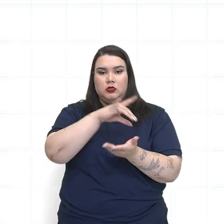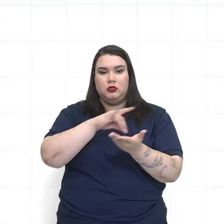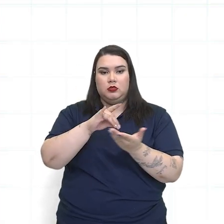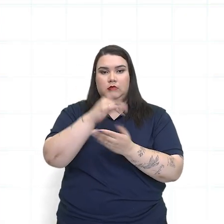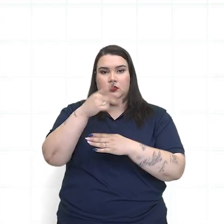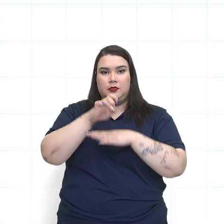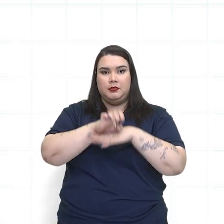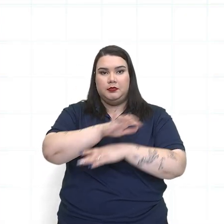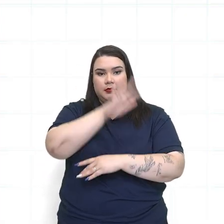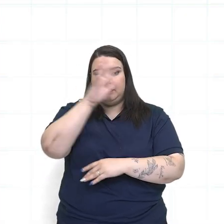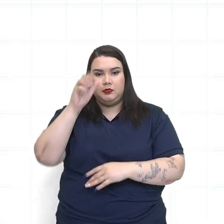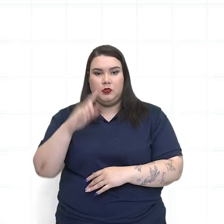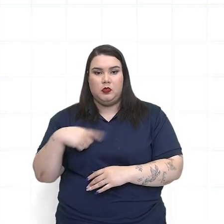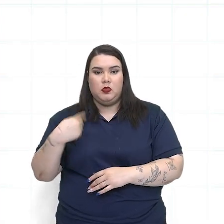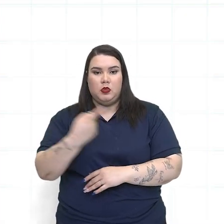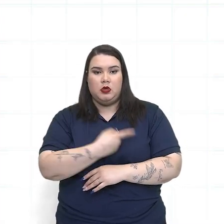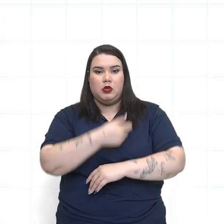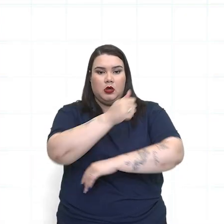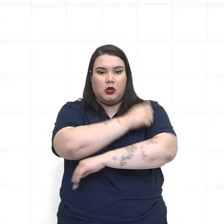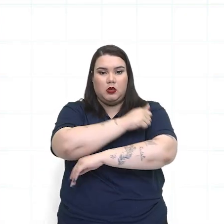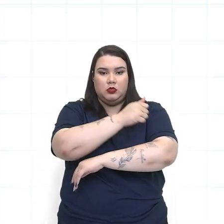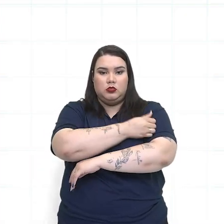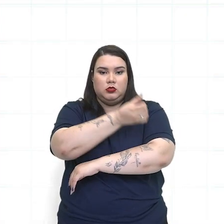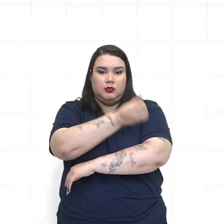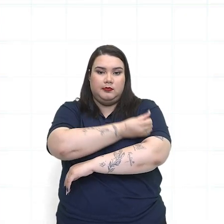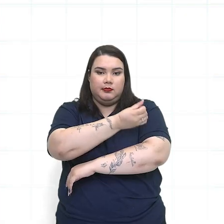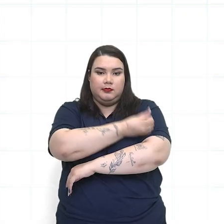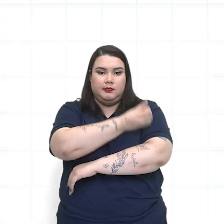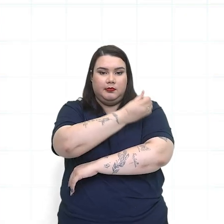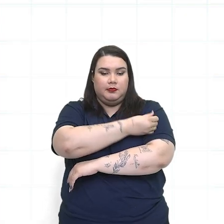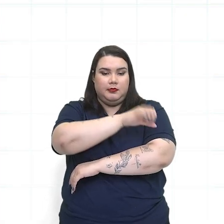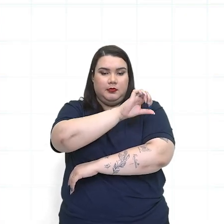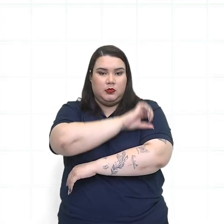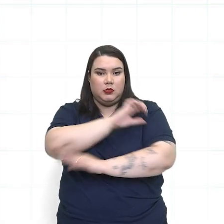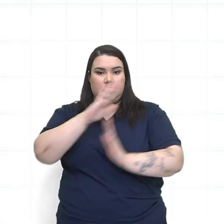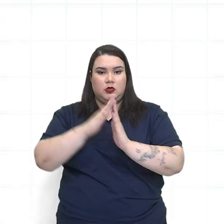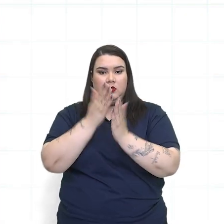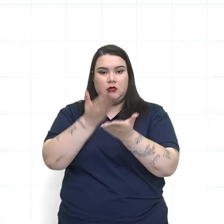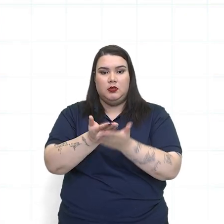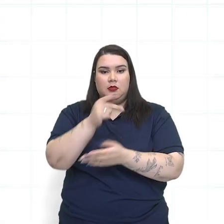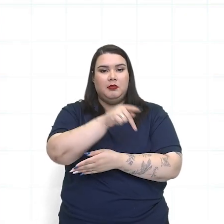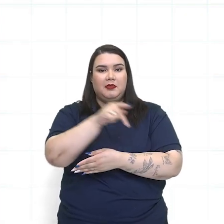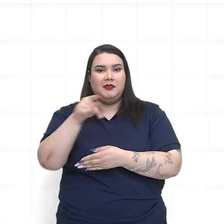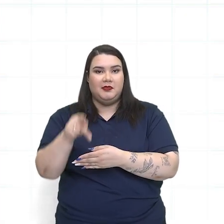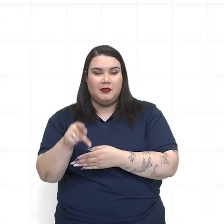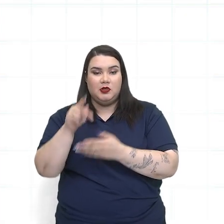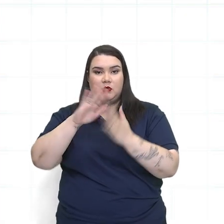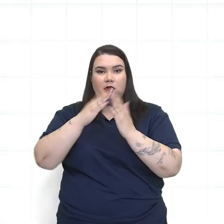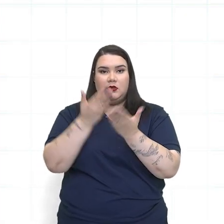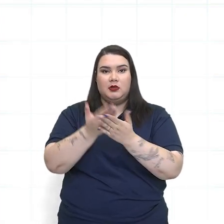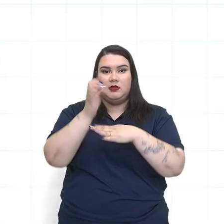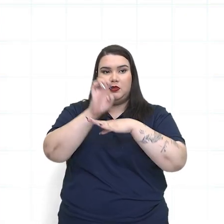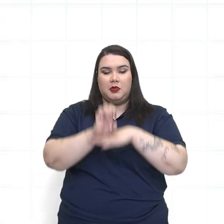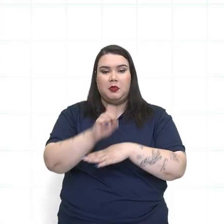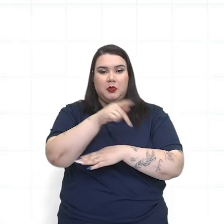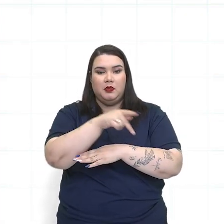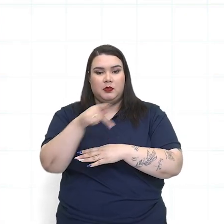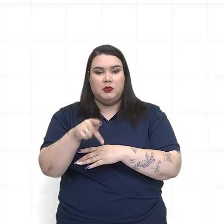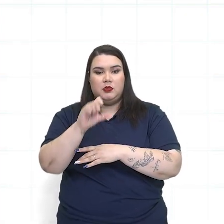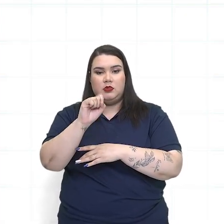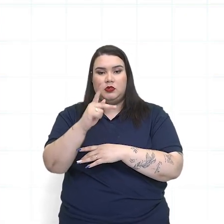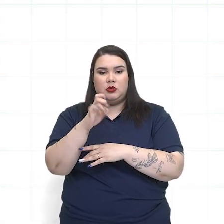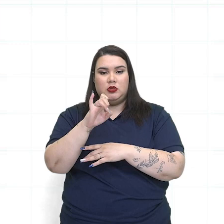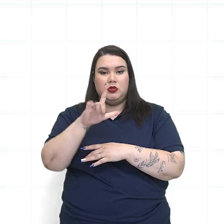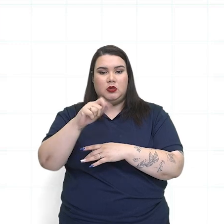Amazonas. Nós, alunos do 6º ano do ensino fundamental da Escola Estadual Professora Sheila Rodrigues, vimos, por meio